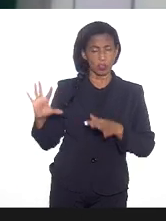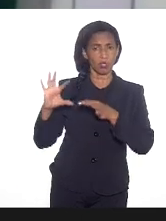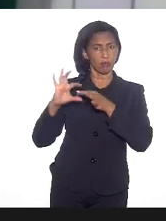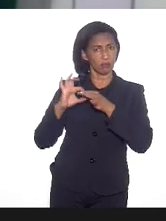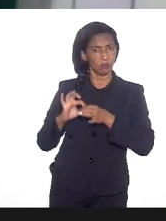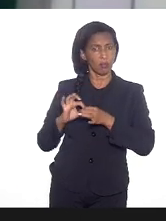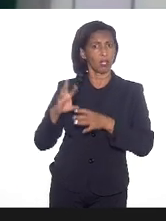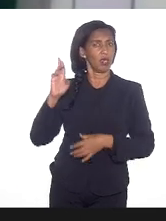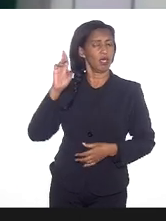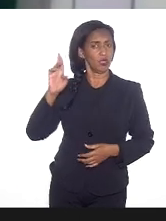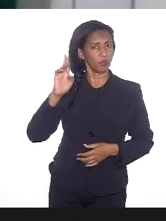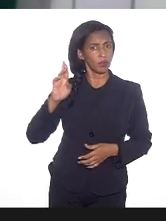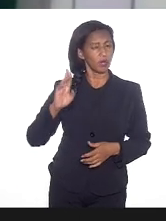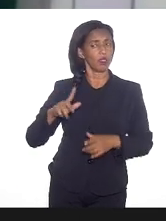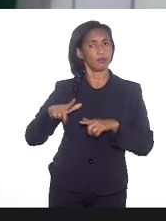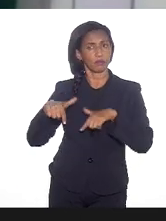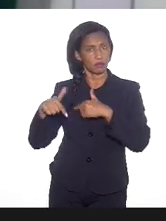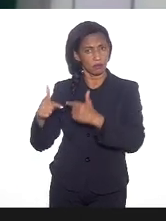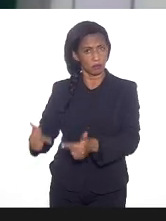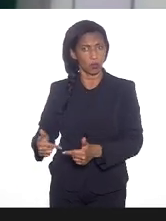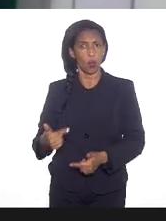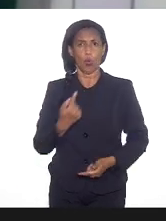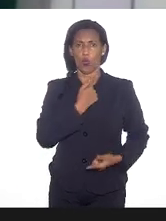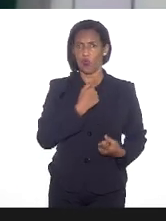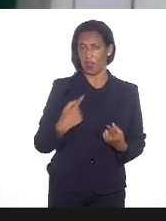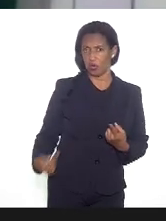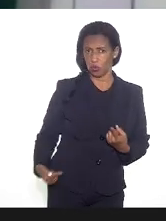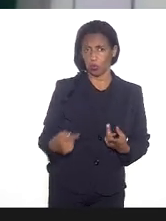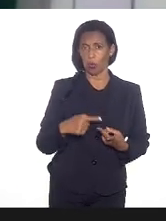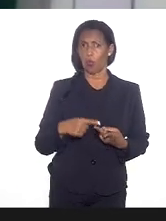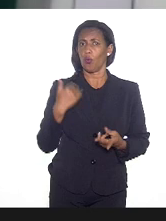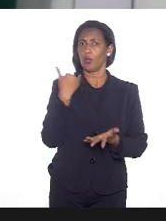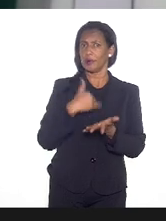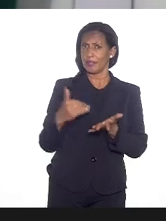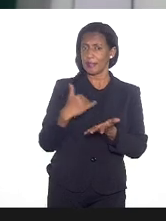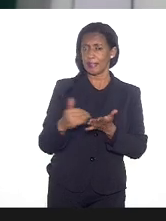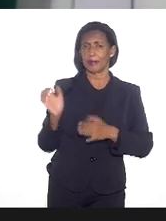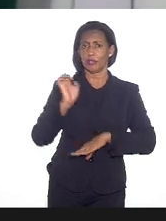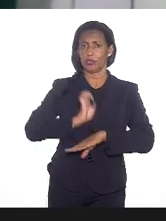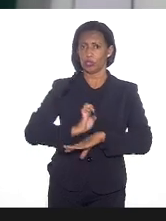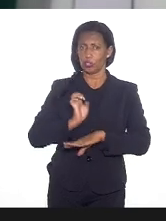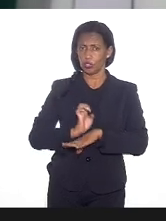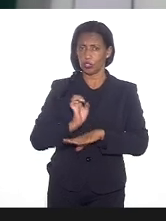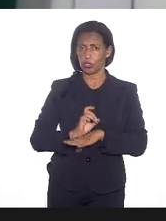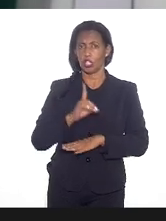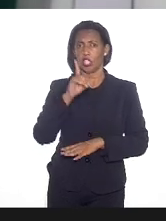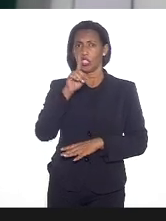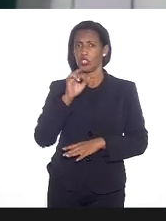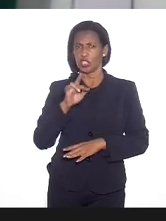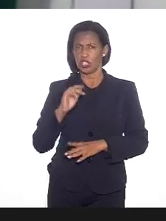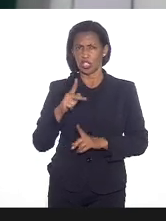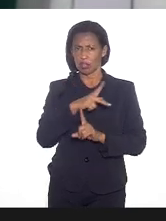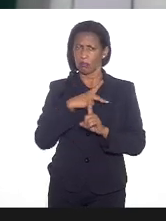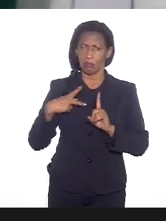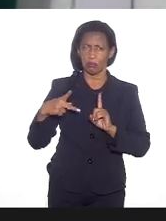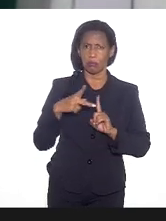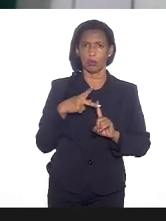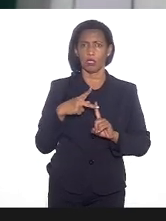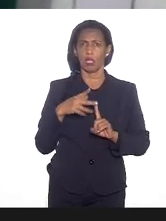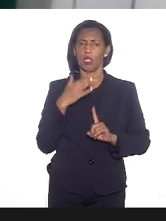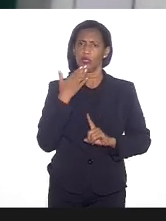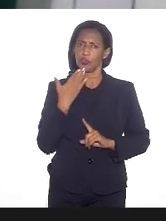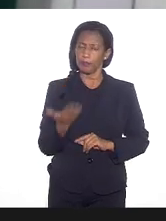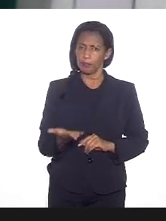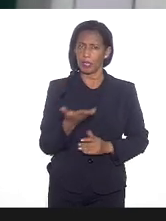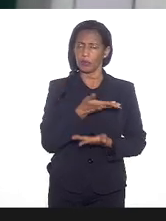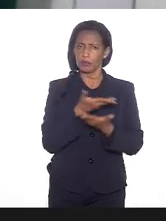responsáveis por essas operações, né, governadores, secretários de Estado, dirigentes do Rio Previdência, a gente propõe,